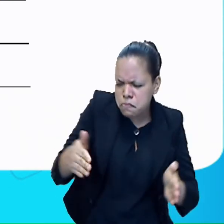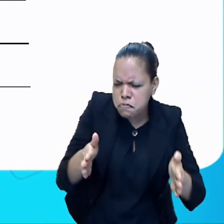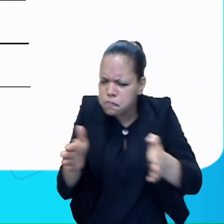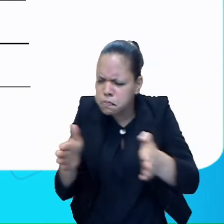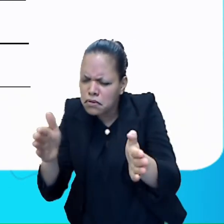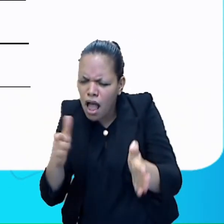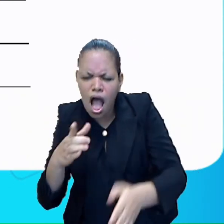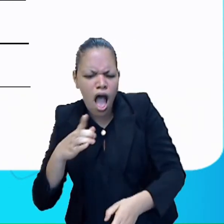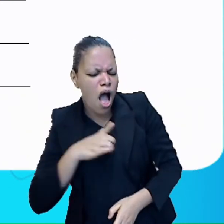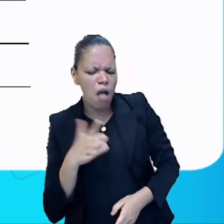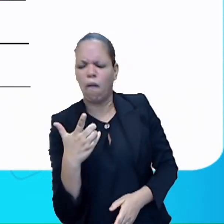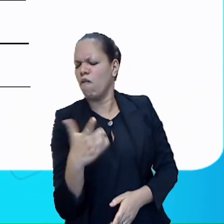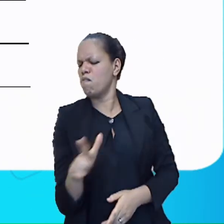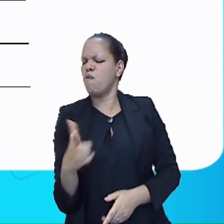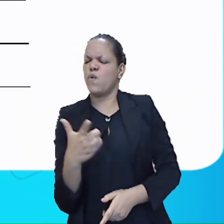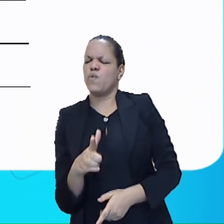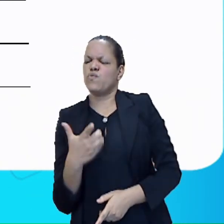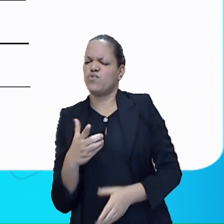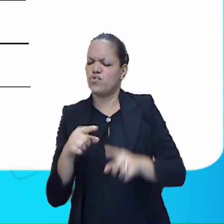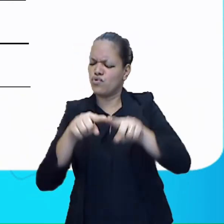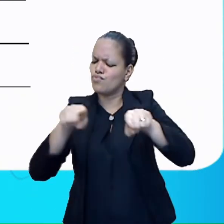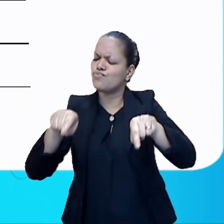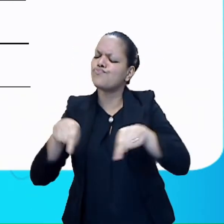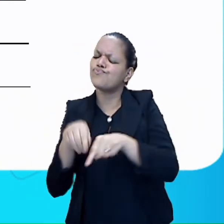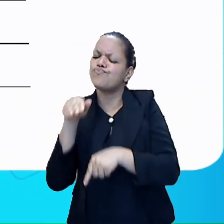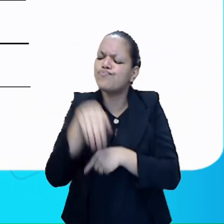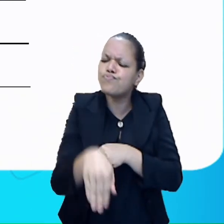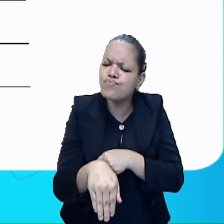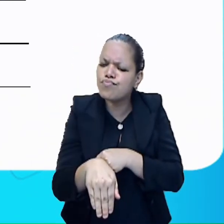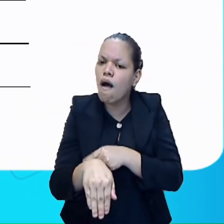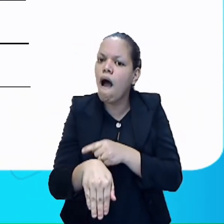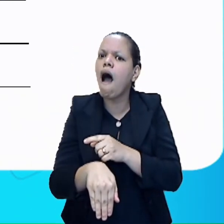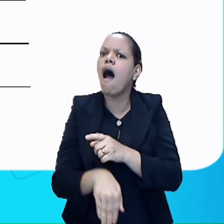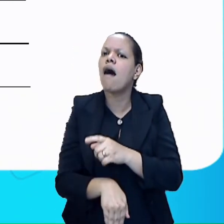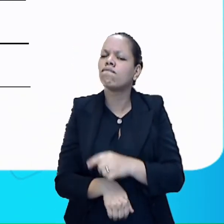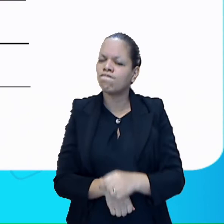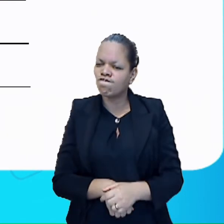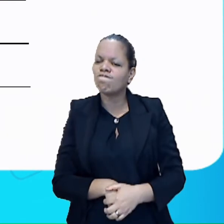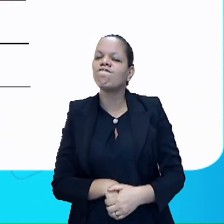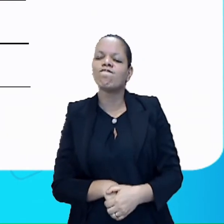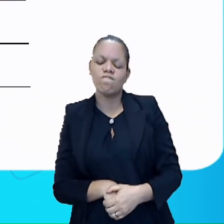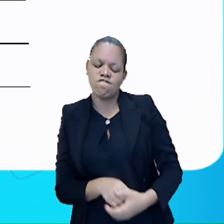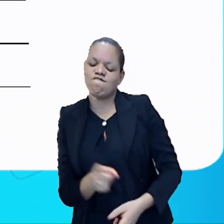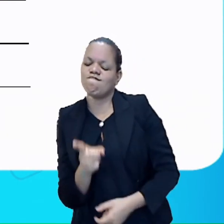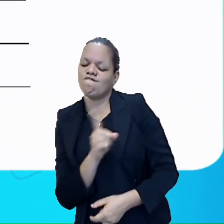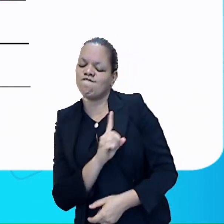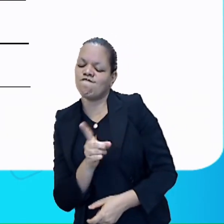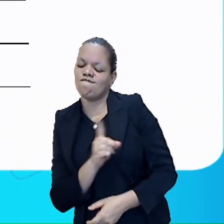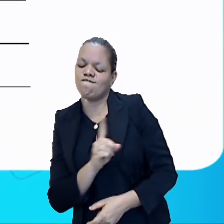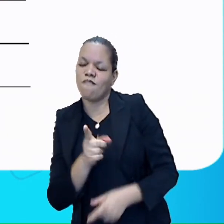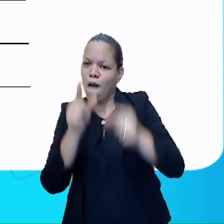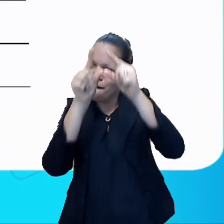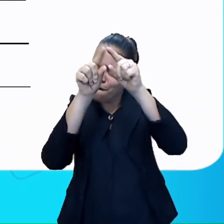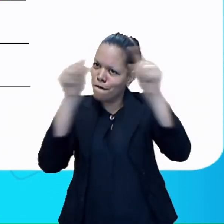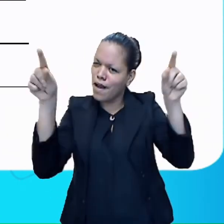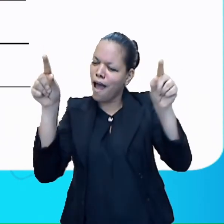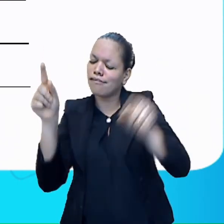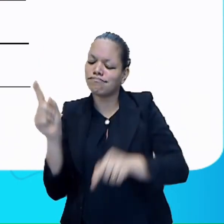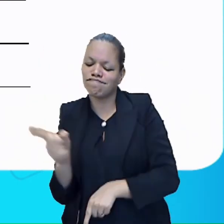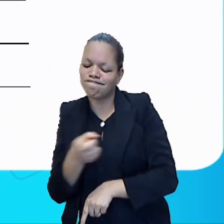seja, eu estou falando que ela não tinha. Então, ela é uma frase negativa, porque eu estou